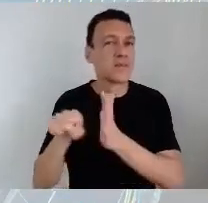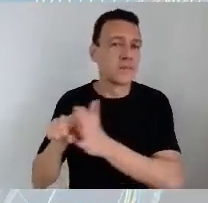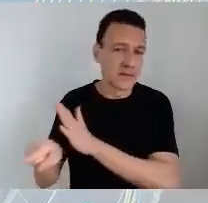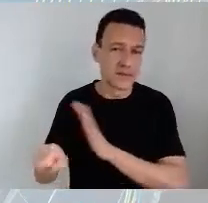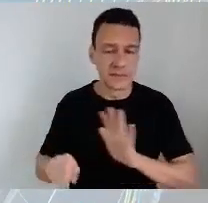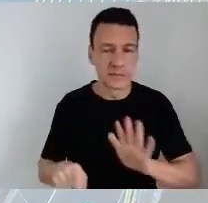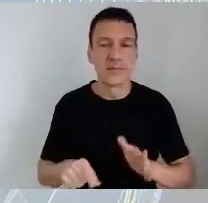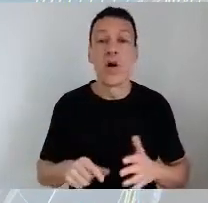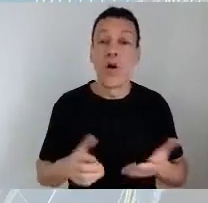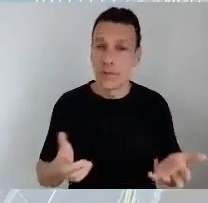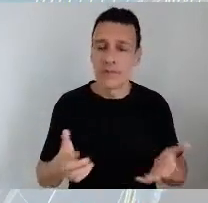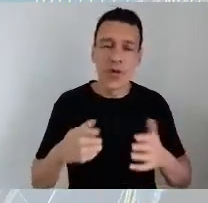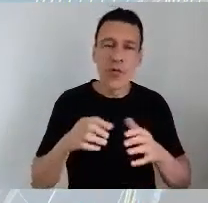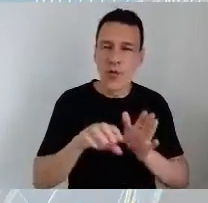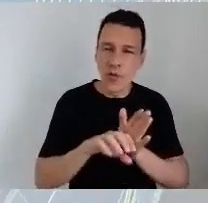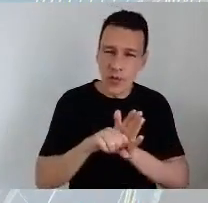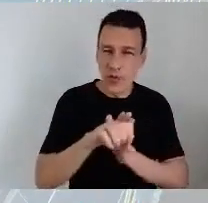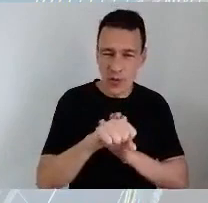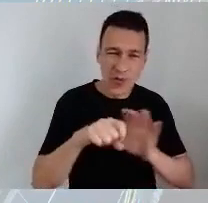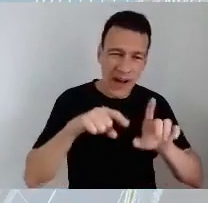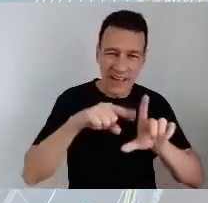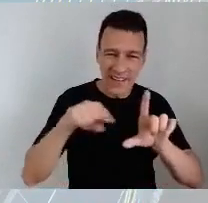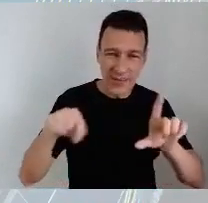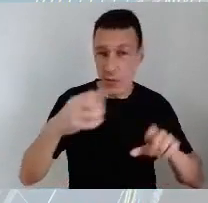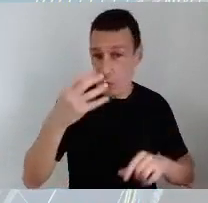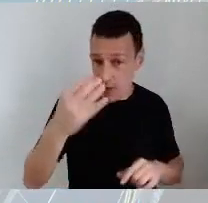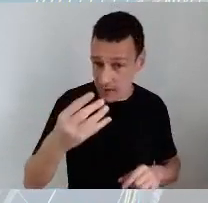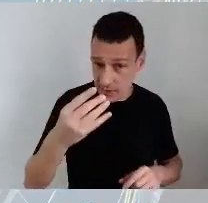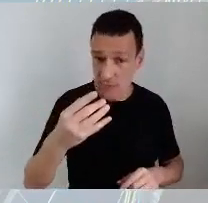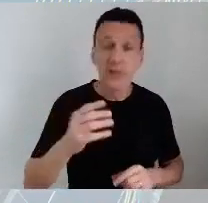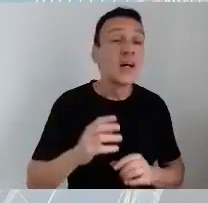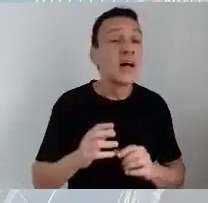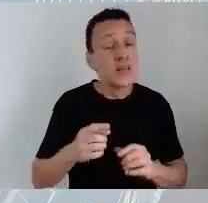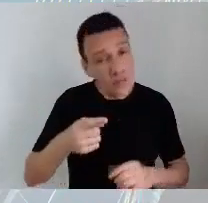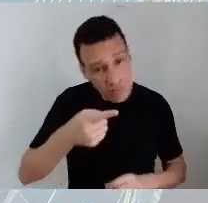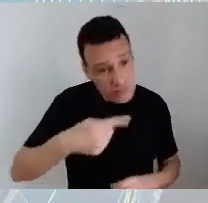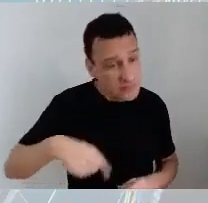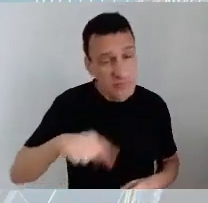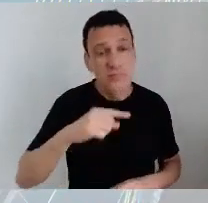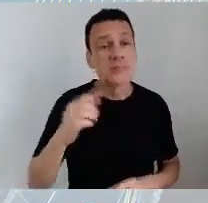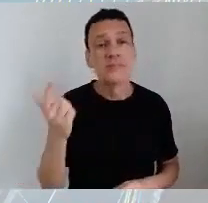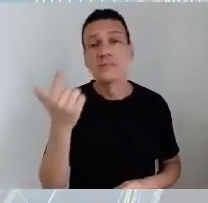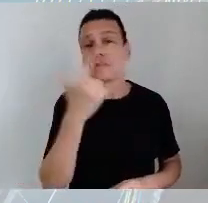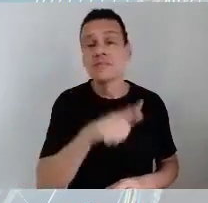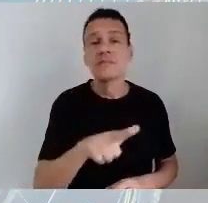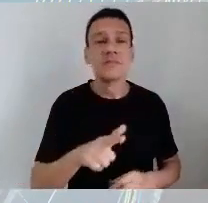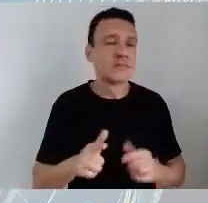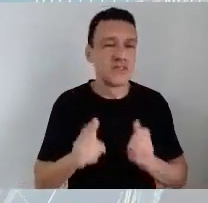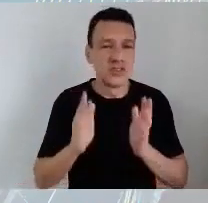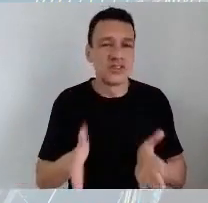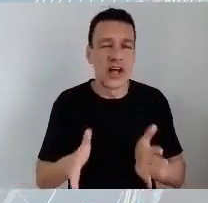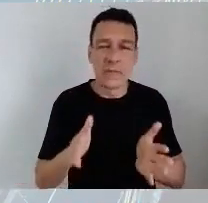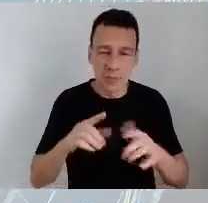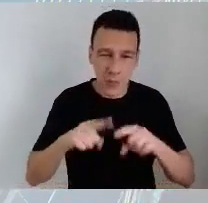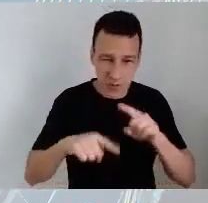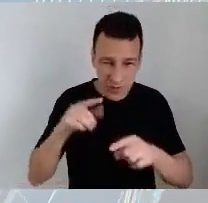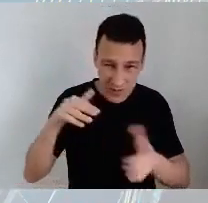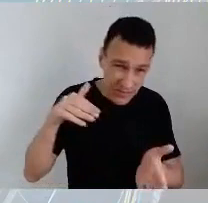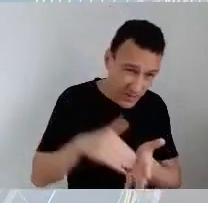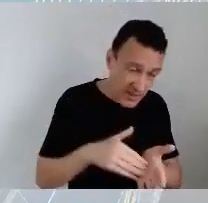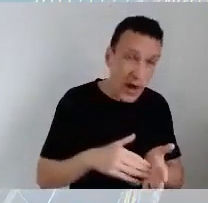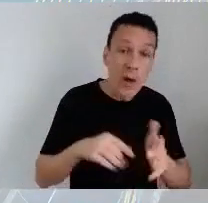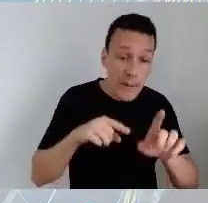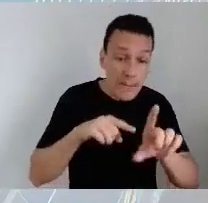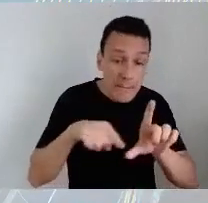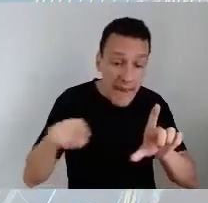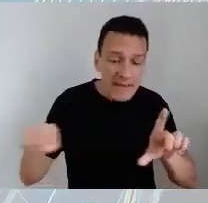Google Analytics 4, foi possível trazer e aplicar, né, no produto final mais métricas de experiência, métricas de